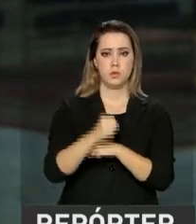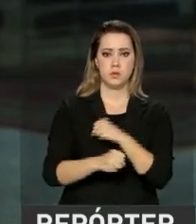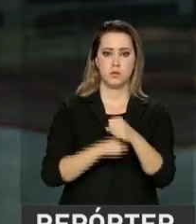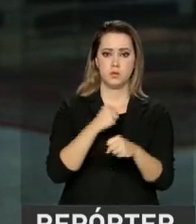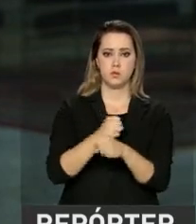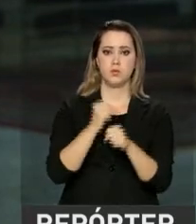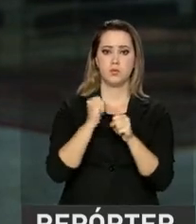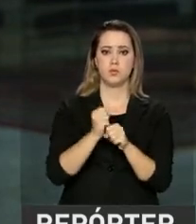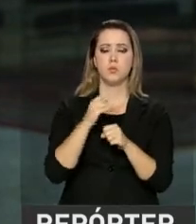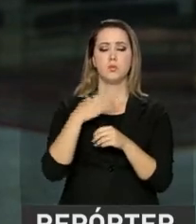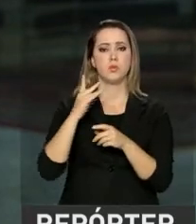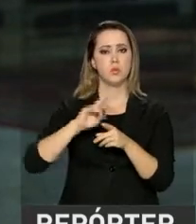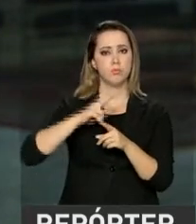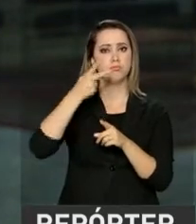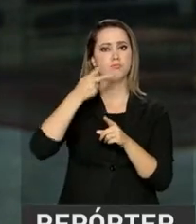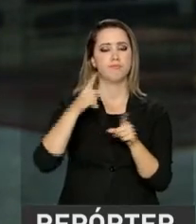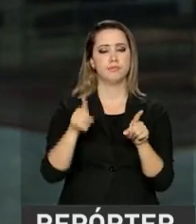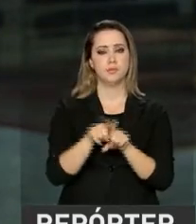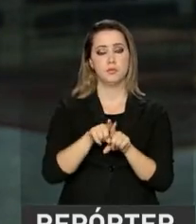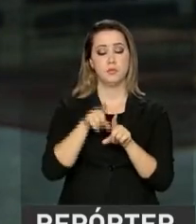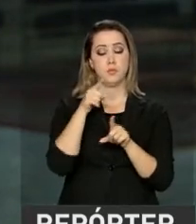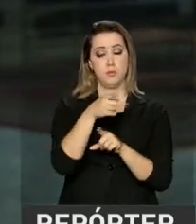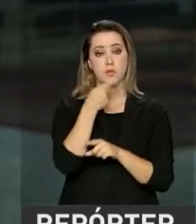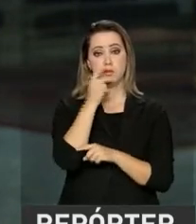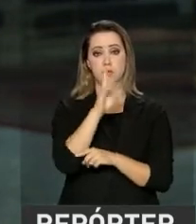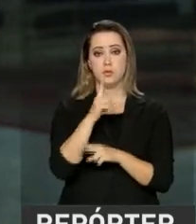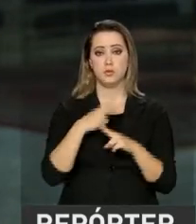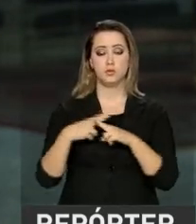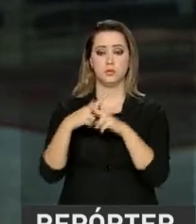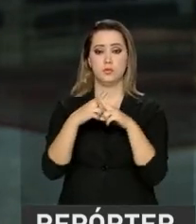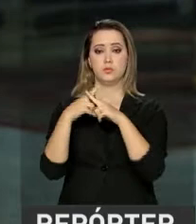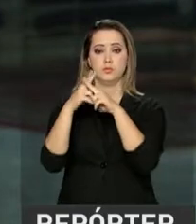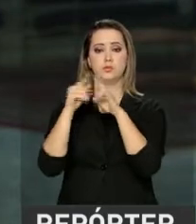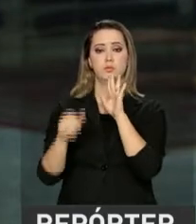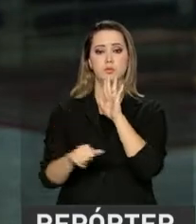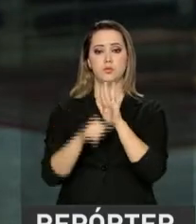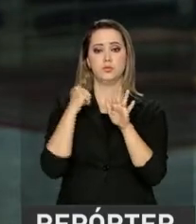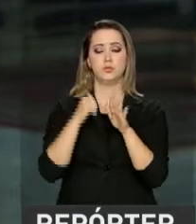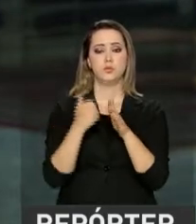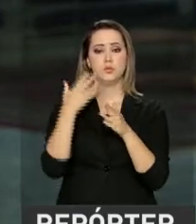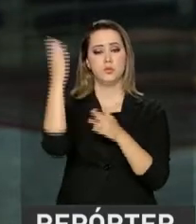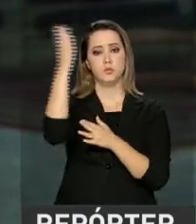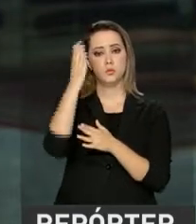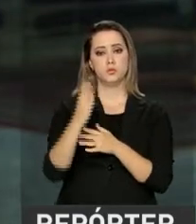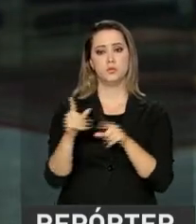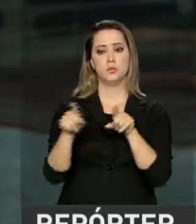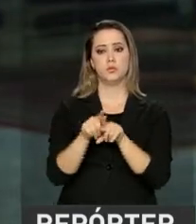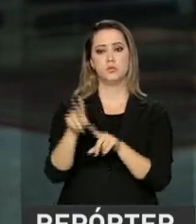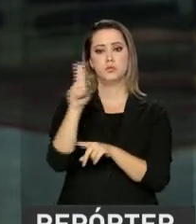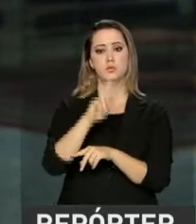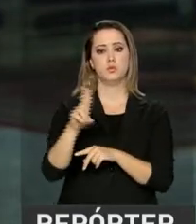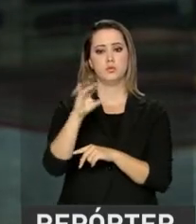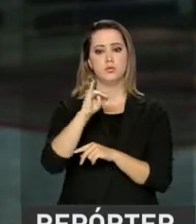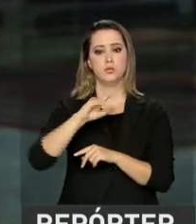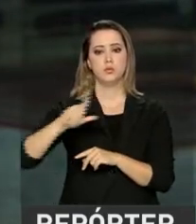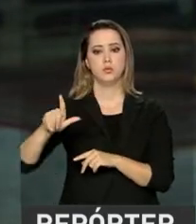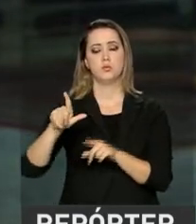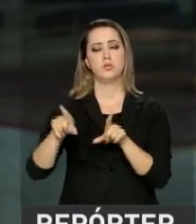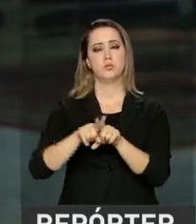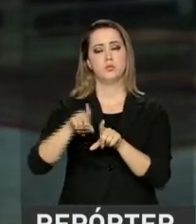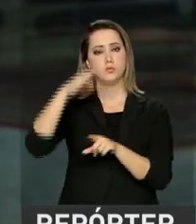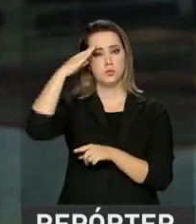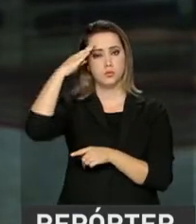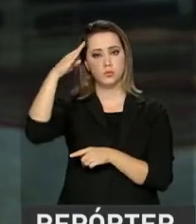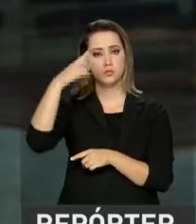ser prorrogado. Como você disse, Roberto, o satélite geoestacionário é o primeiro equipamento brasileiro de uso civil e militar. Cerca